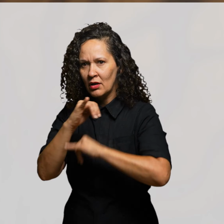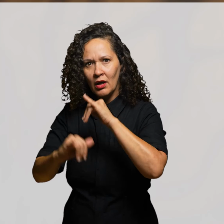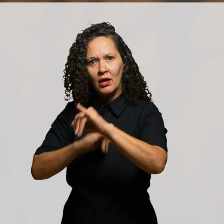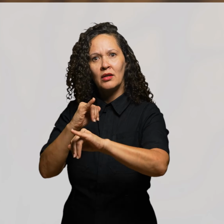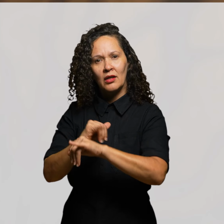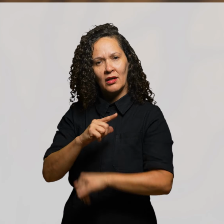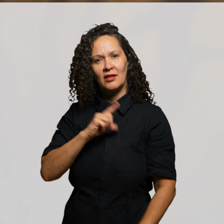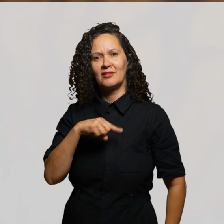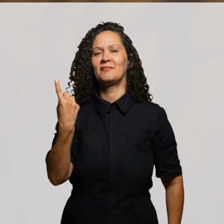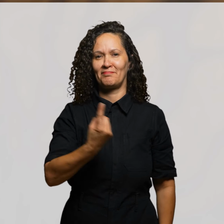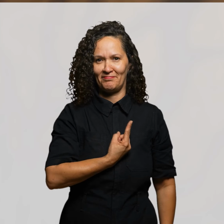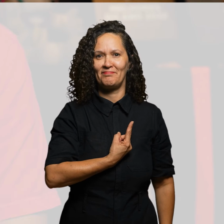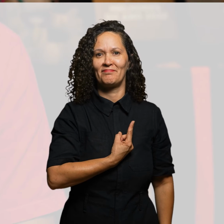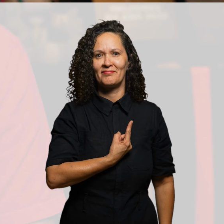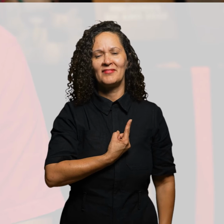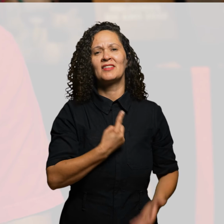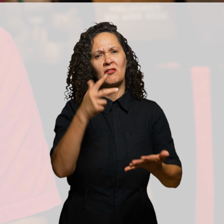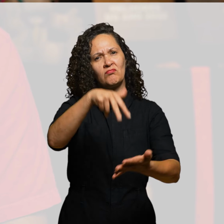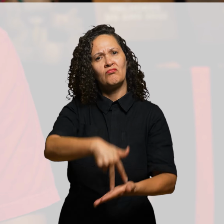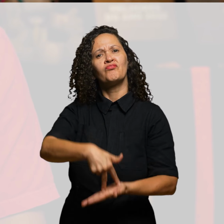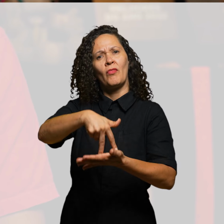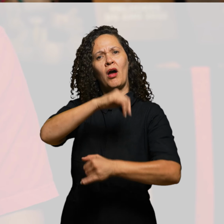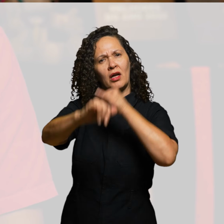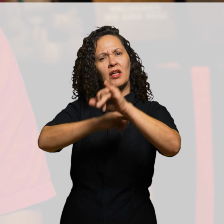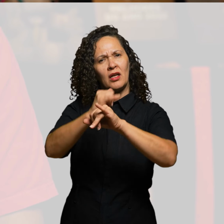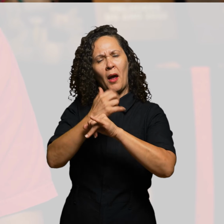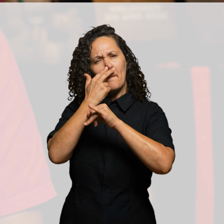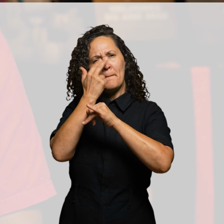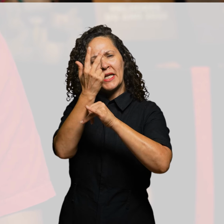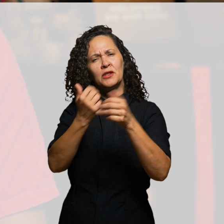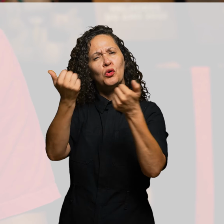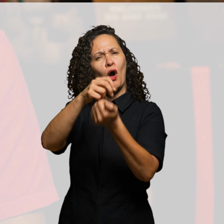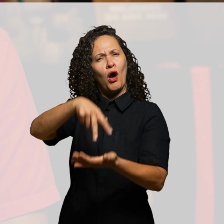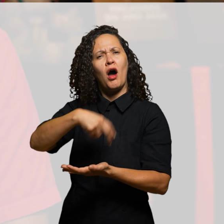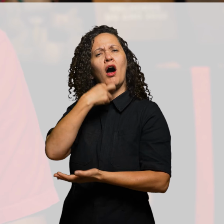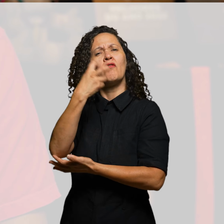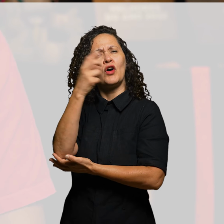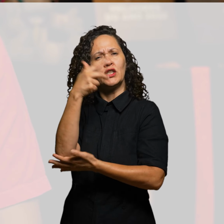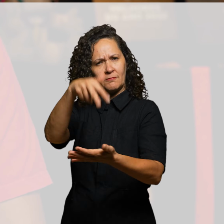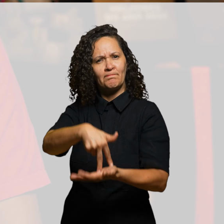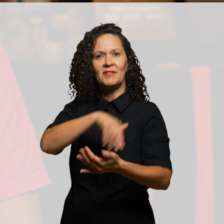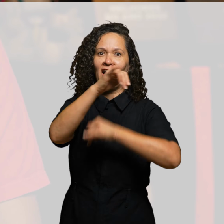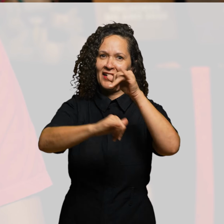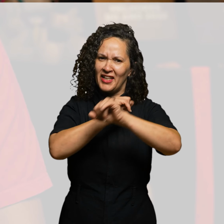deu para as pessoas. é dar voz para essas pessoas que querem falar alguma coisa, nós aqui,